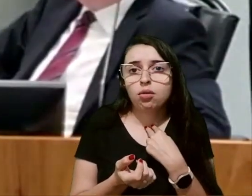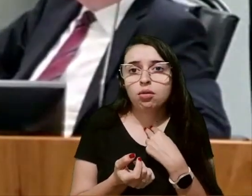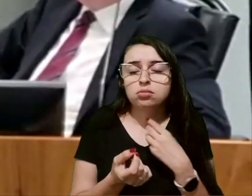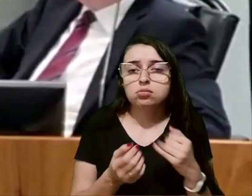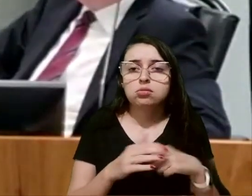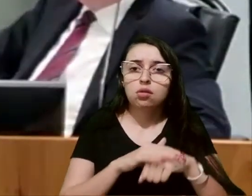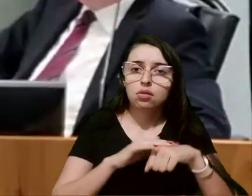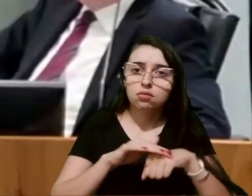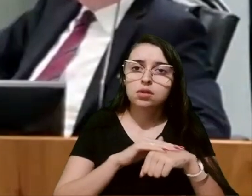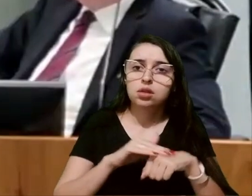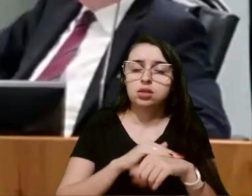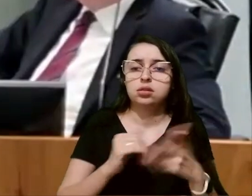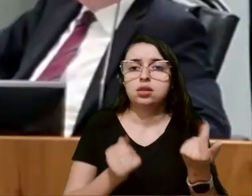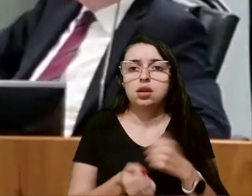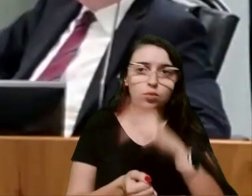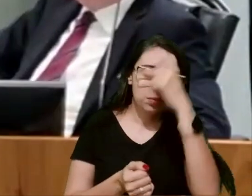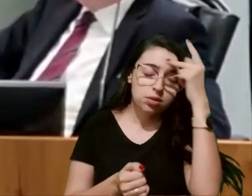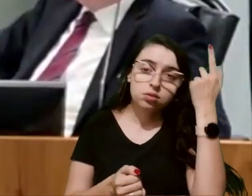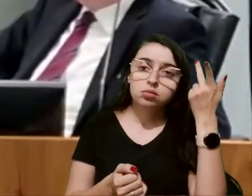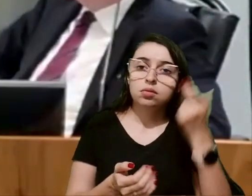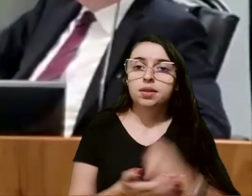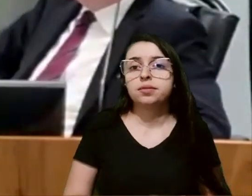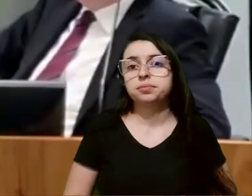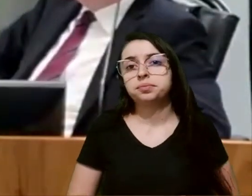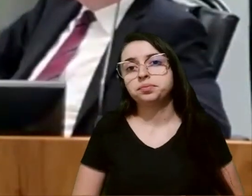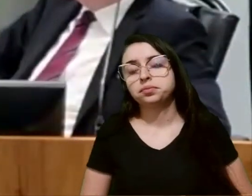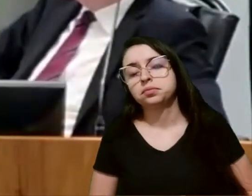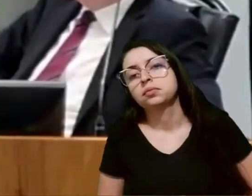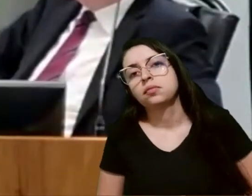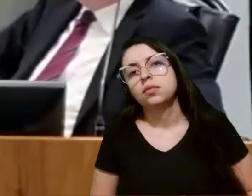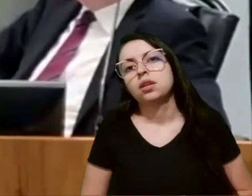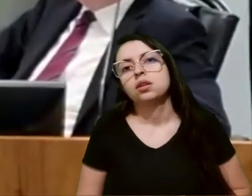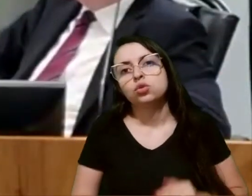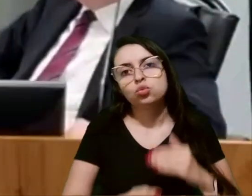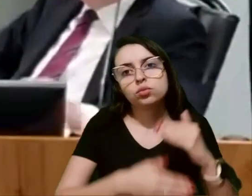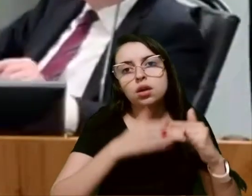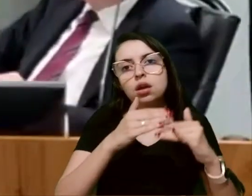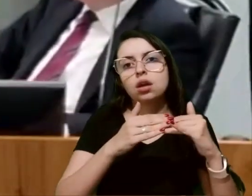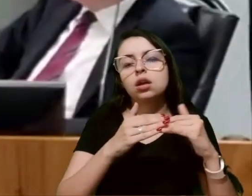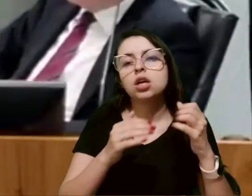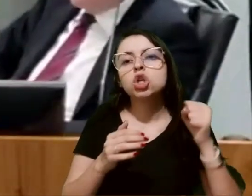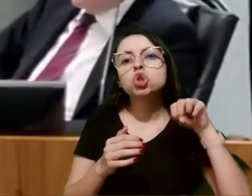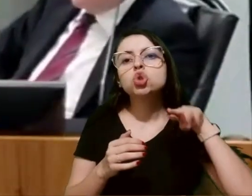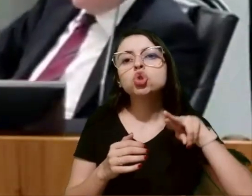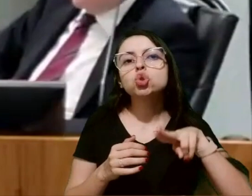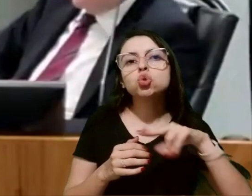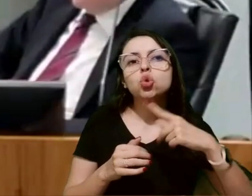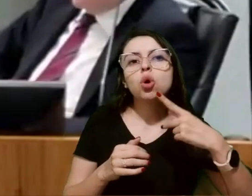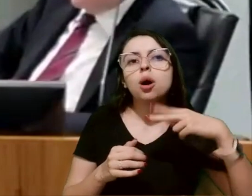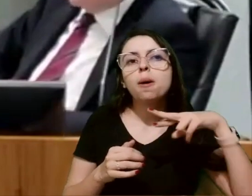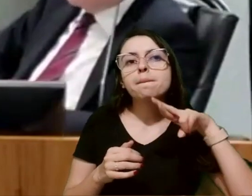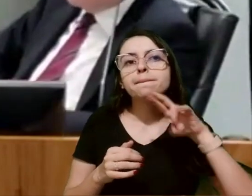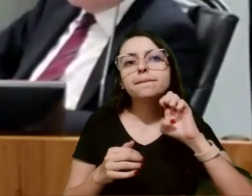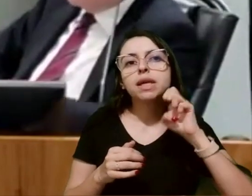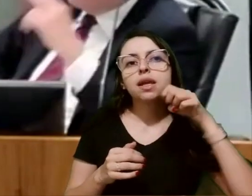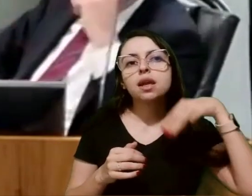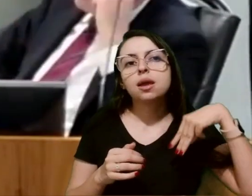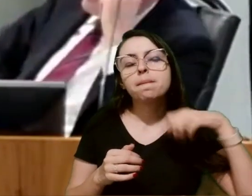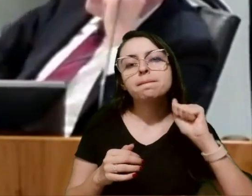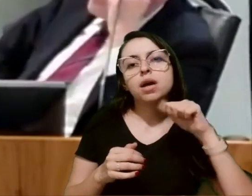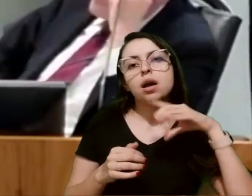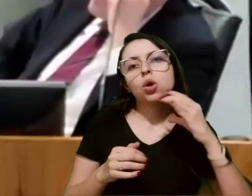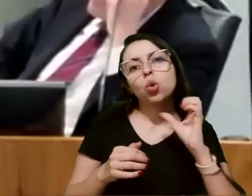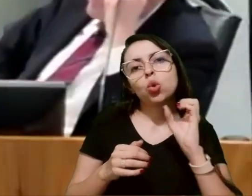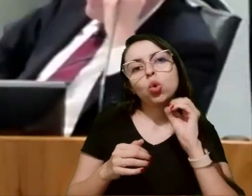pessoa, hã. E aí, vai para a Suprema Corte, e a Suprema Corte fala: "O Judicial Guideline não